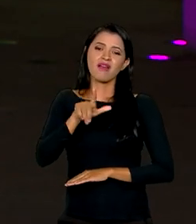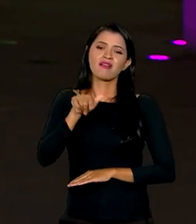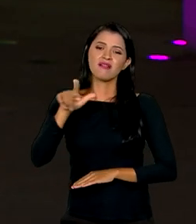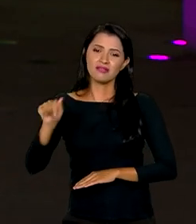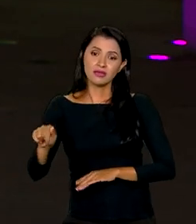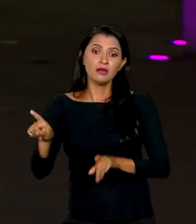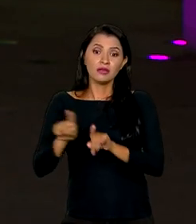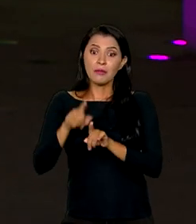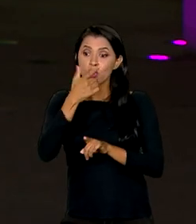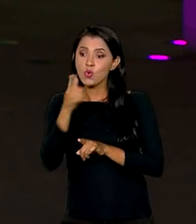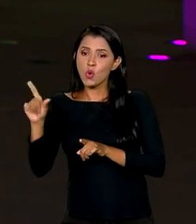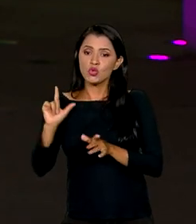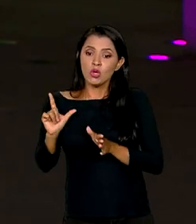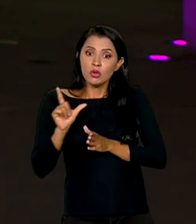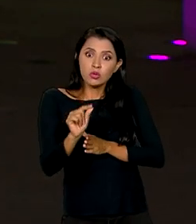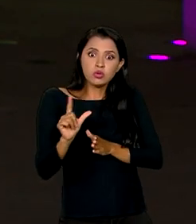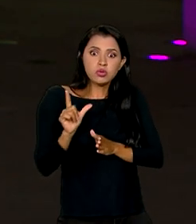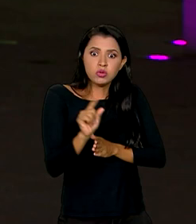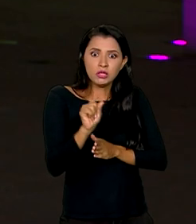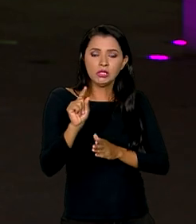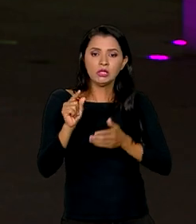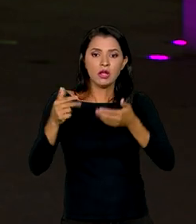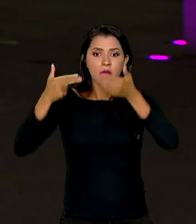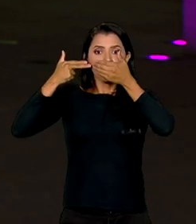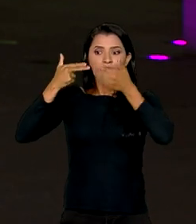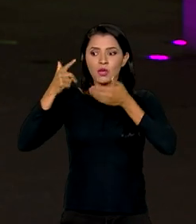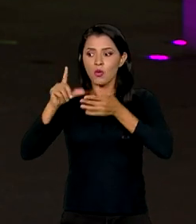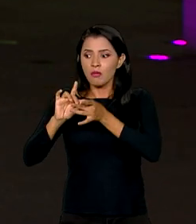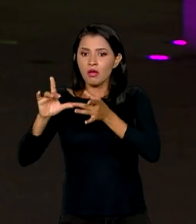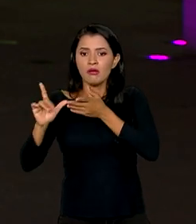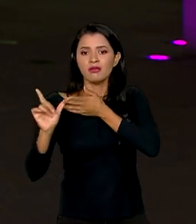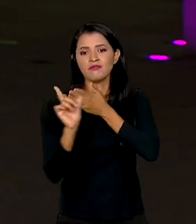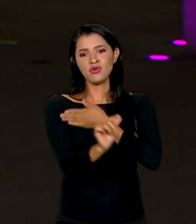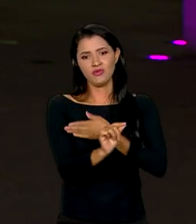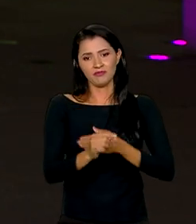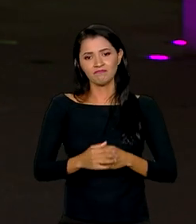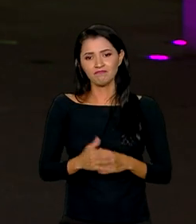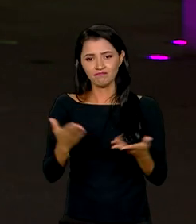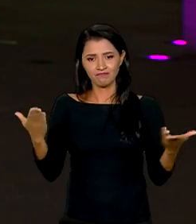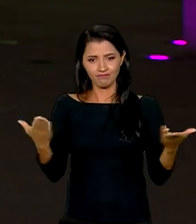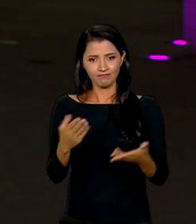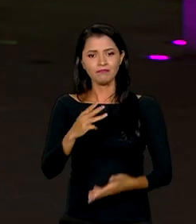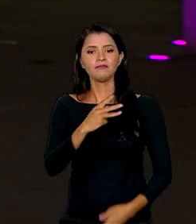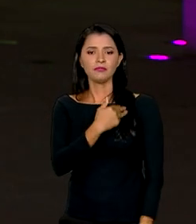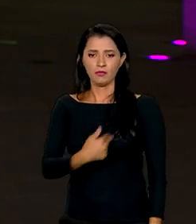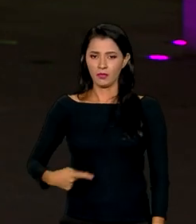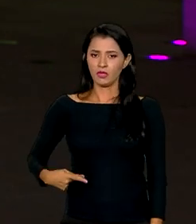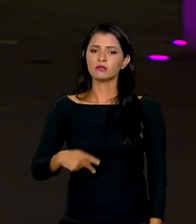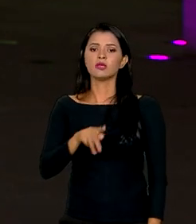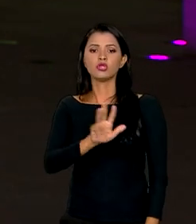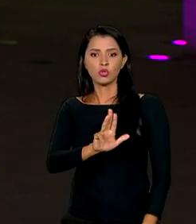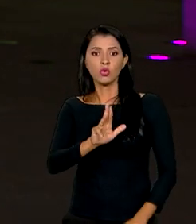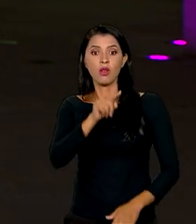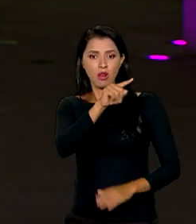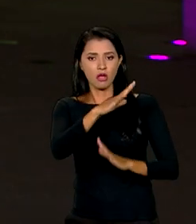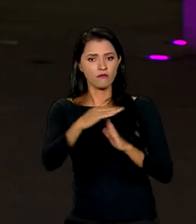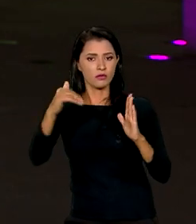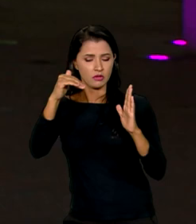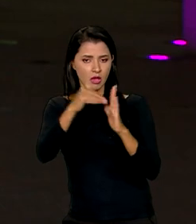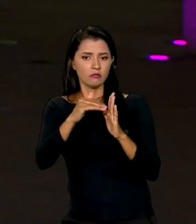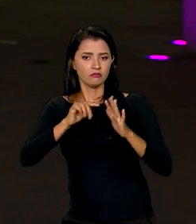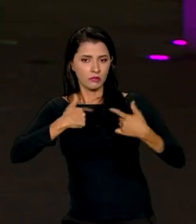a libertação dos reféns. Lula despachou do Alvorada e também aí conversou